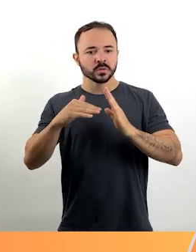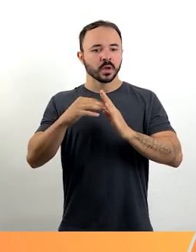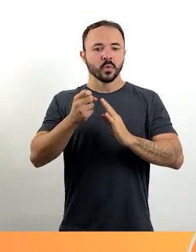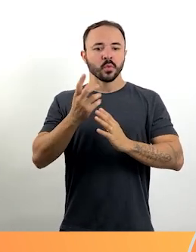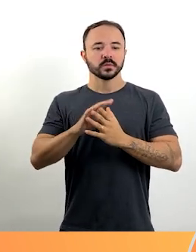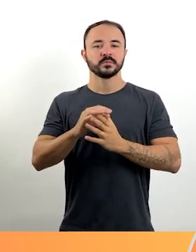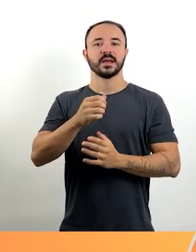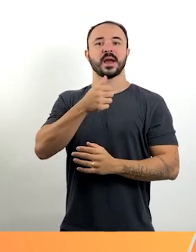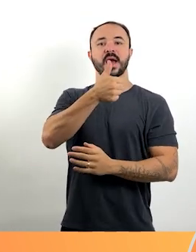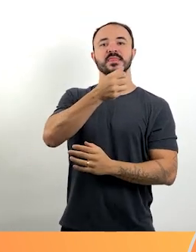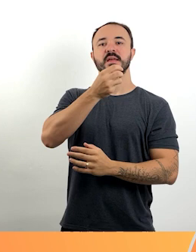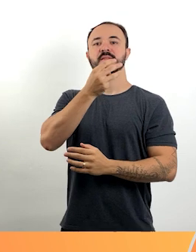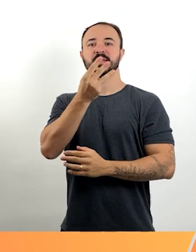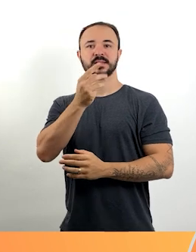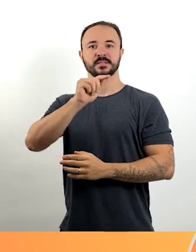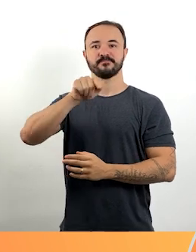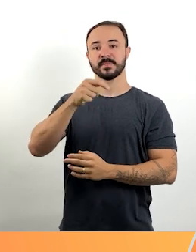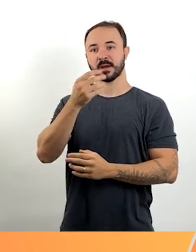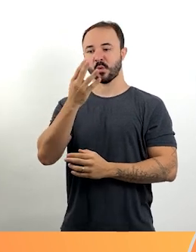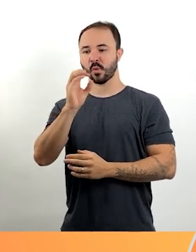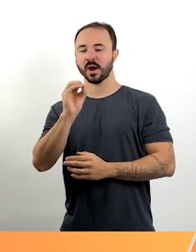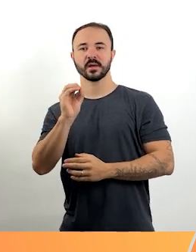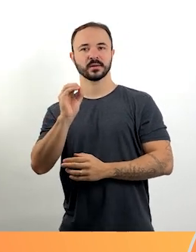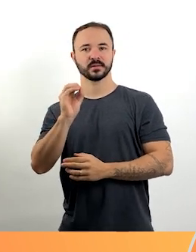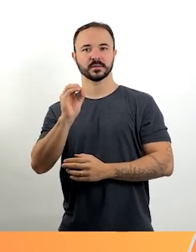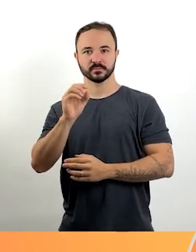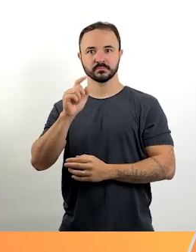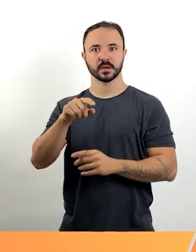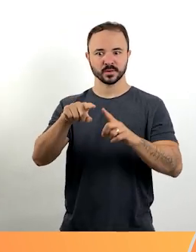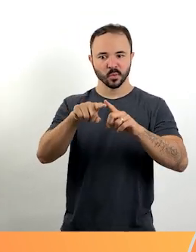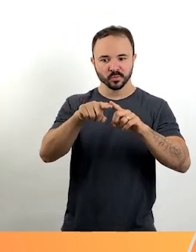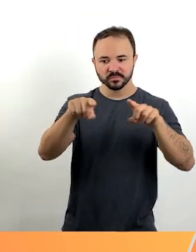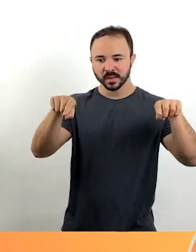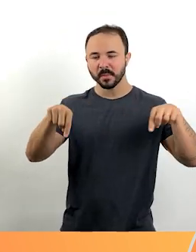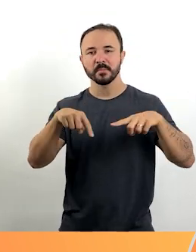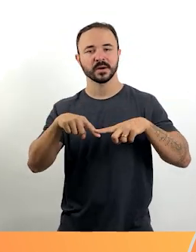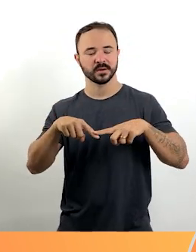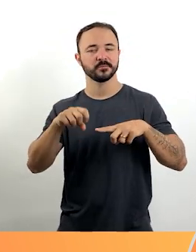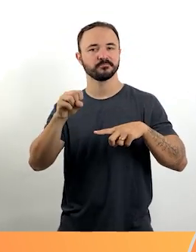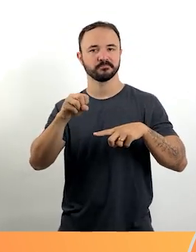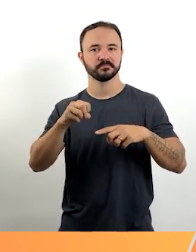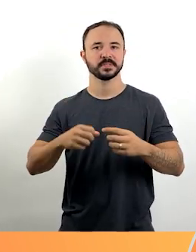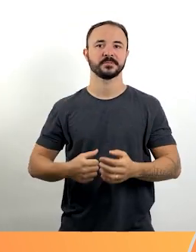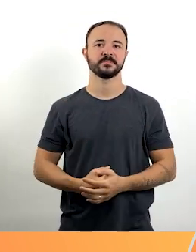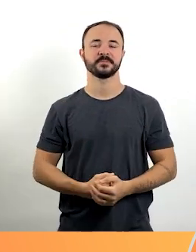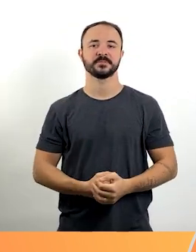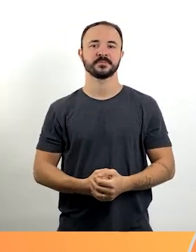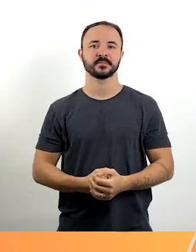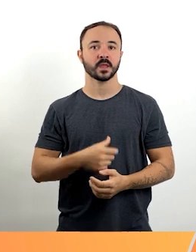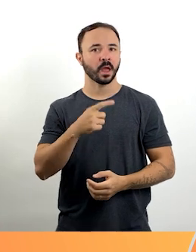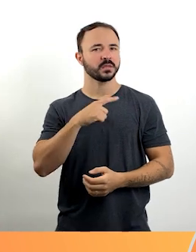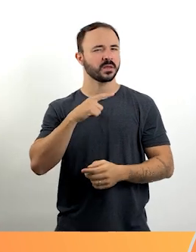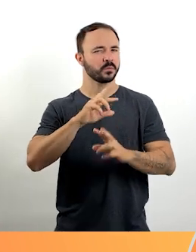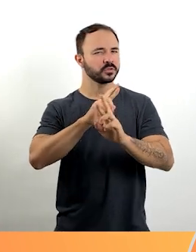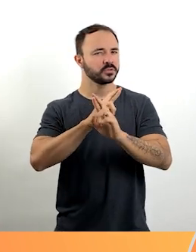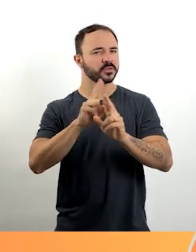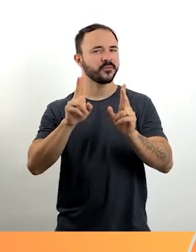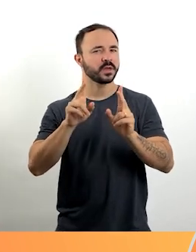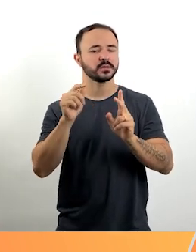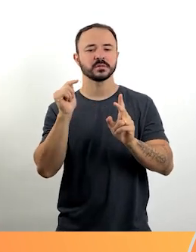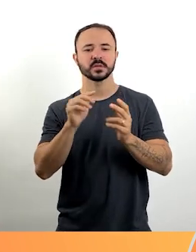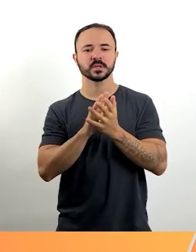medir 13,40 metros. Então, 13,40 centímetros. Eu tenho uma